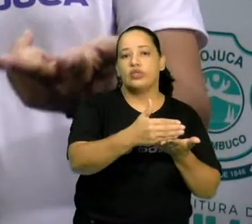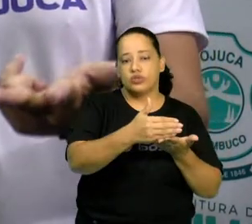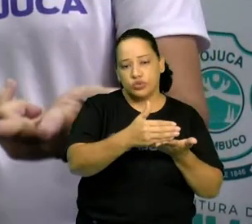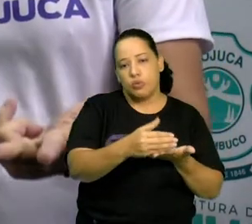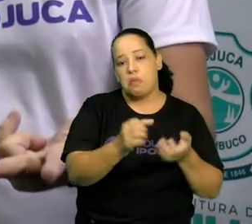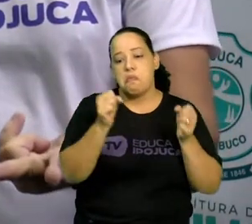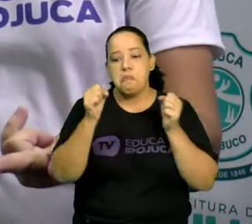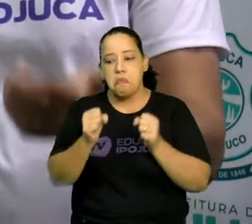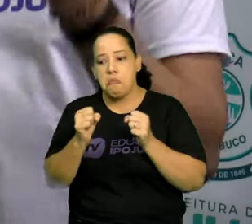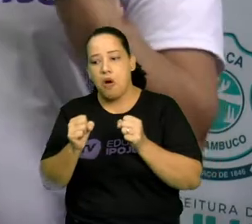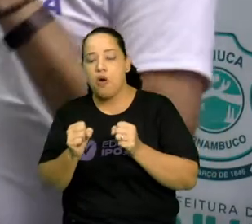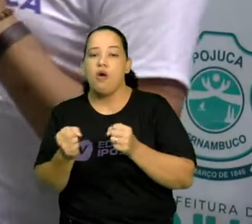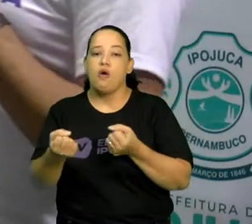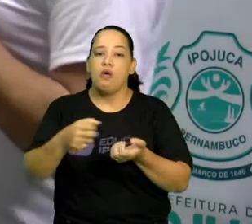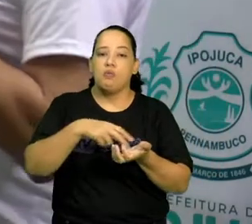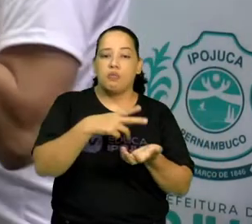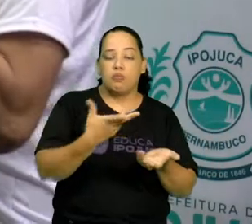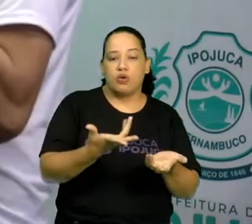ser ritual,